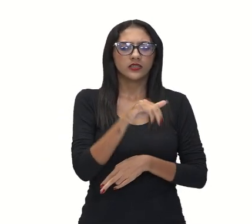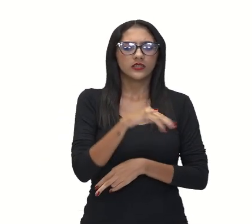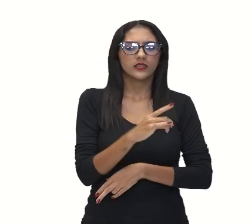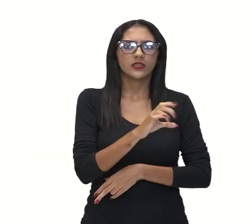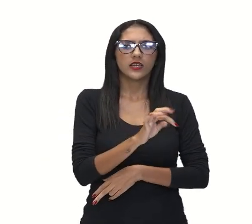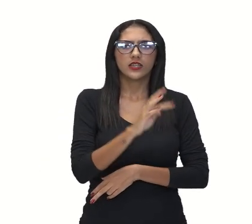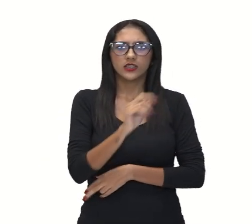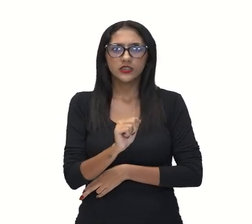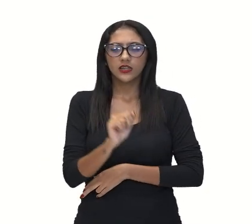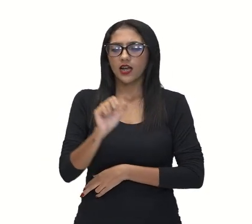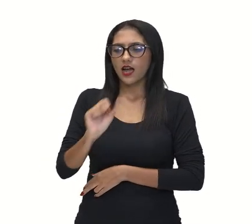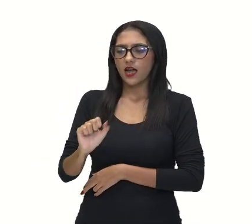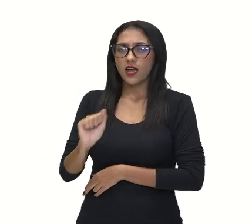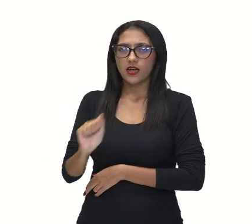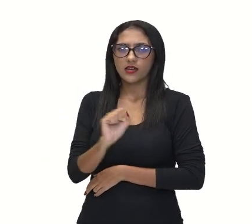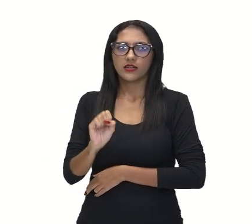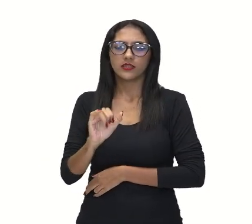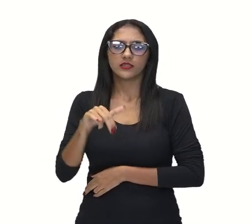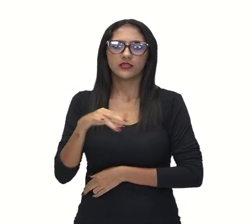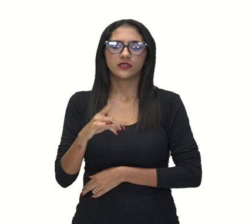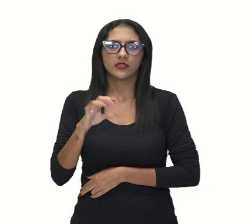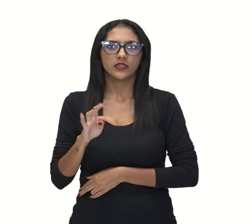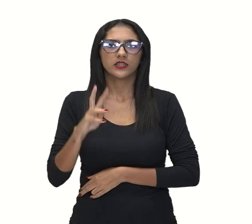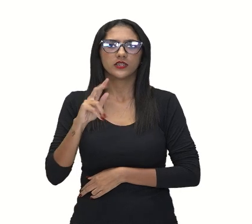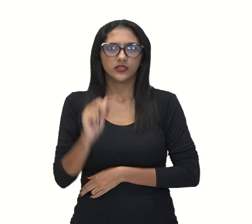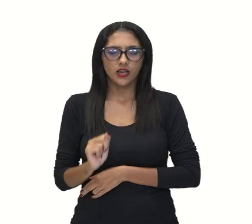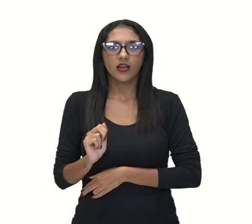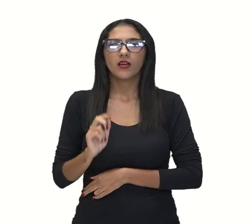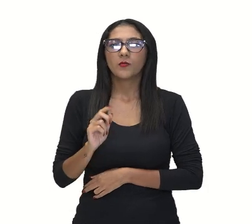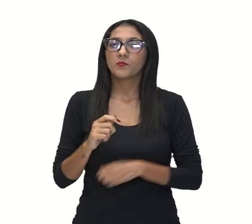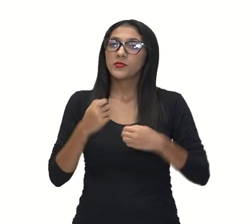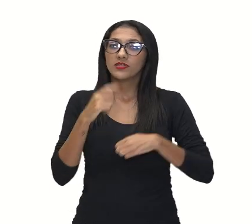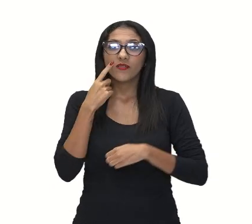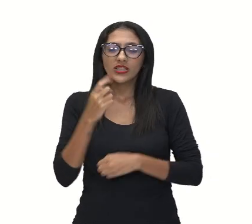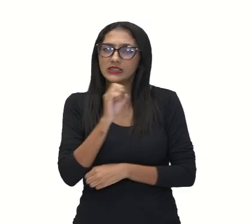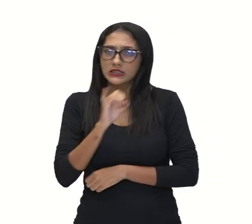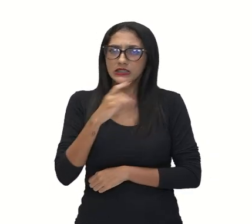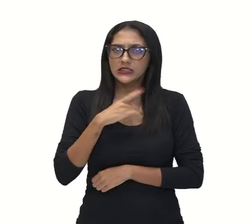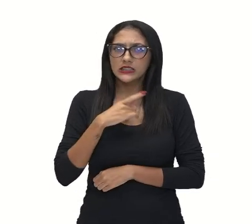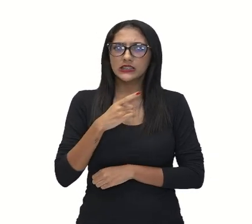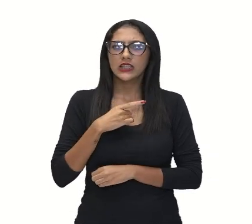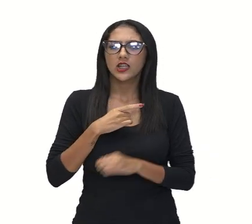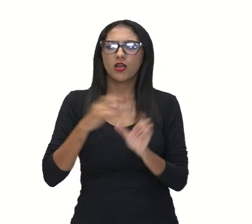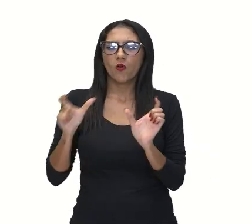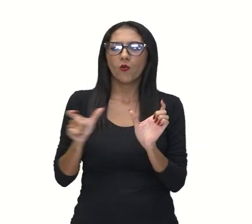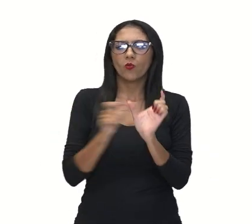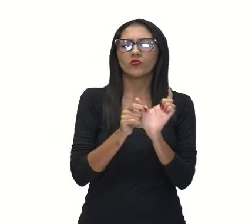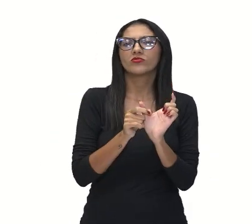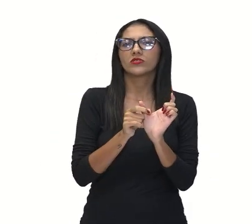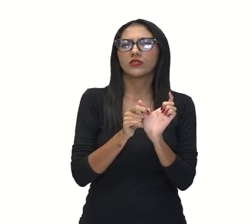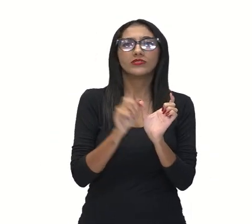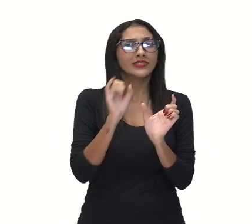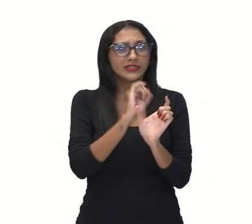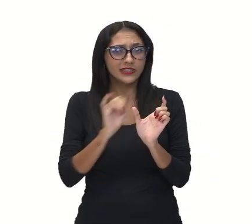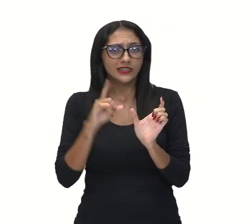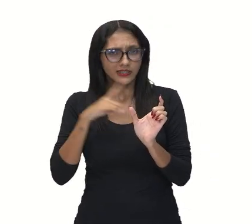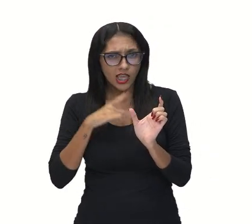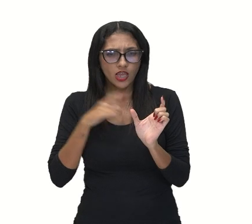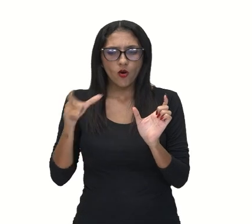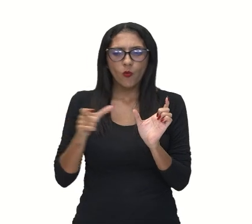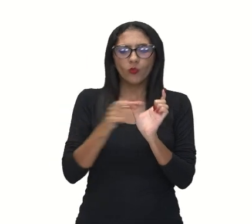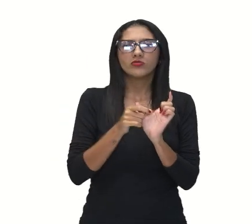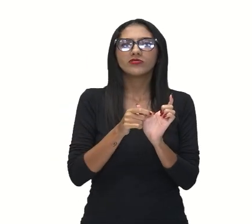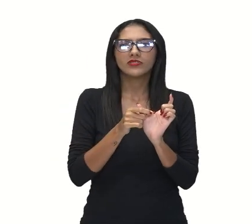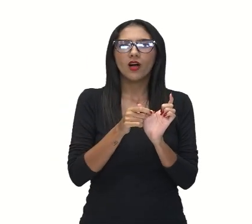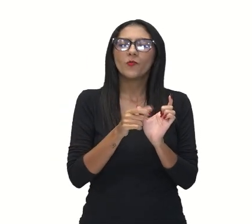coordenada assindética? A presença da conjunção, pessoal. Então, se eu tenho conjunção,